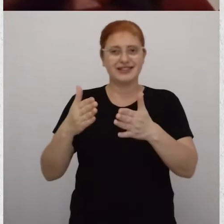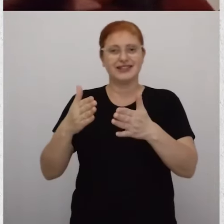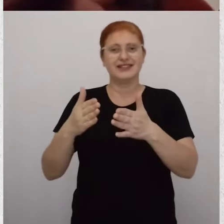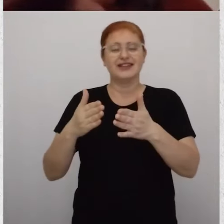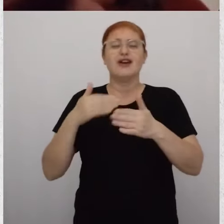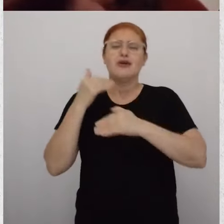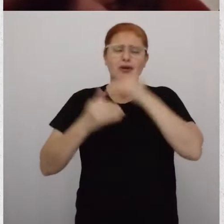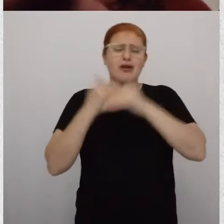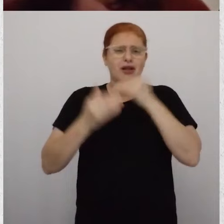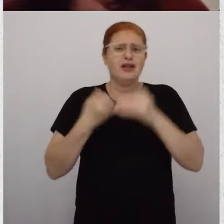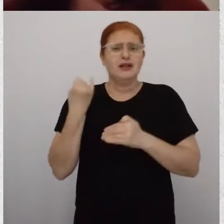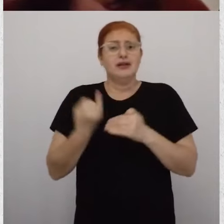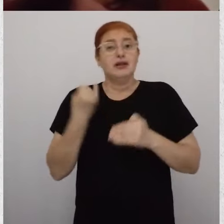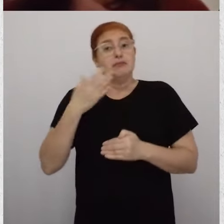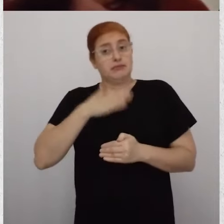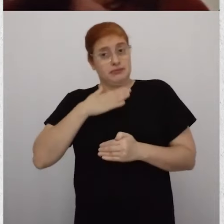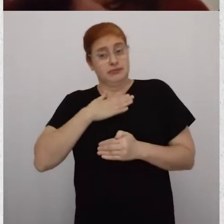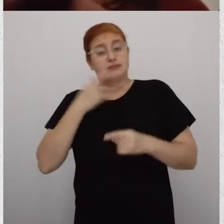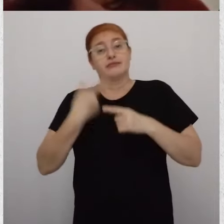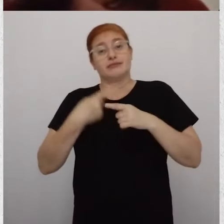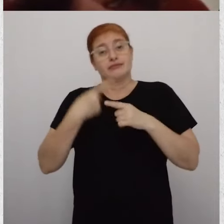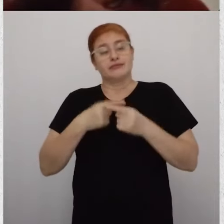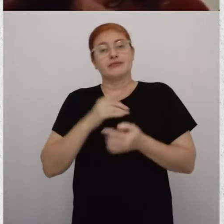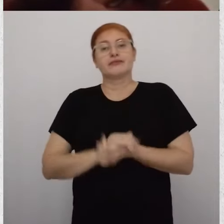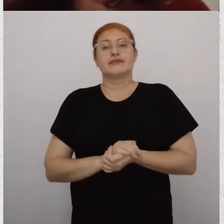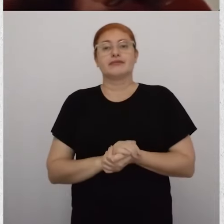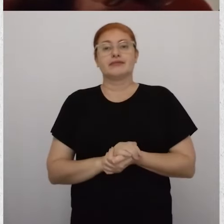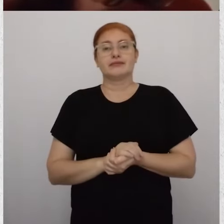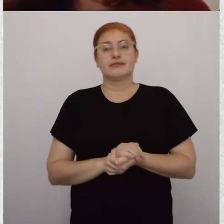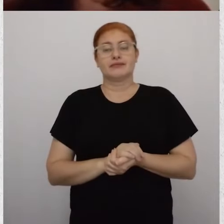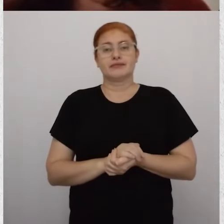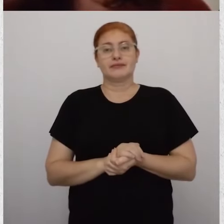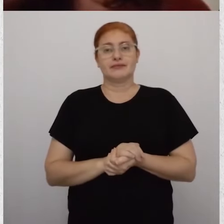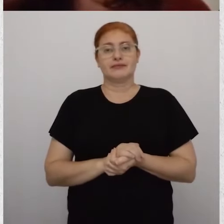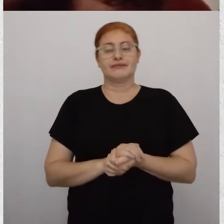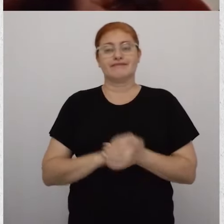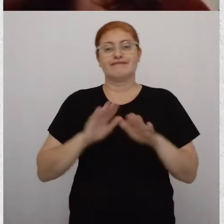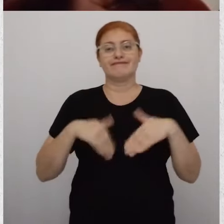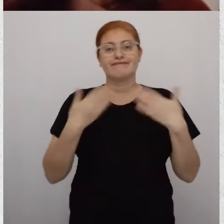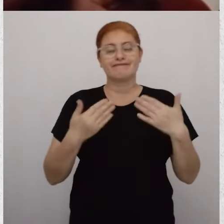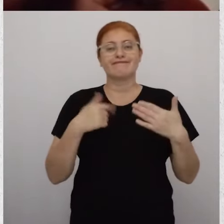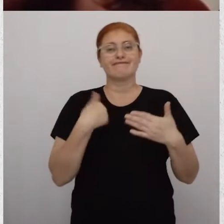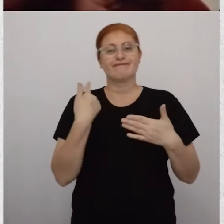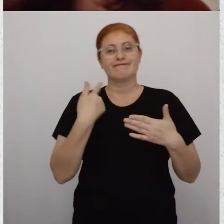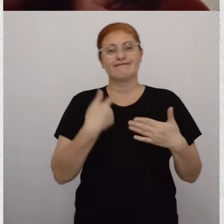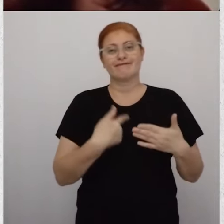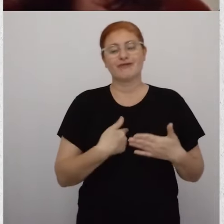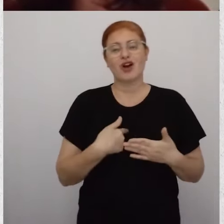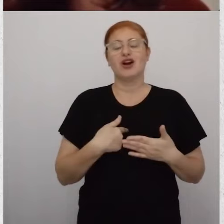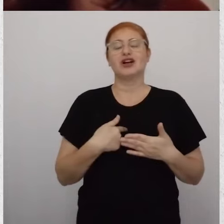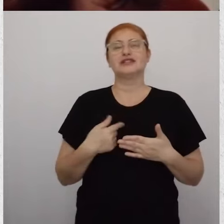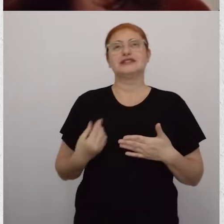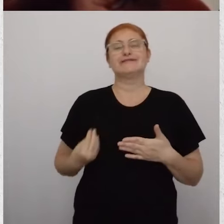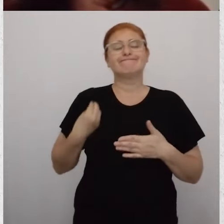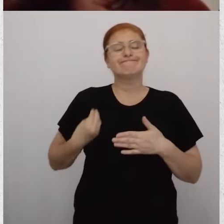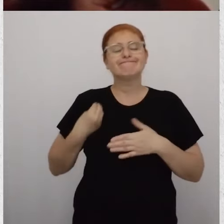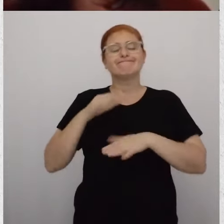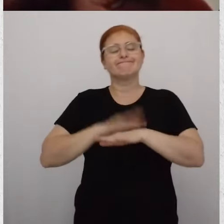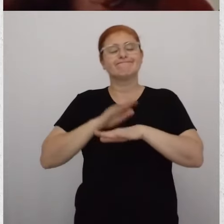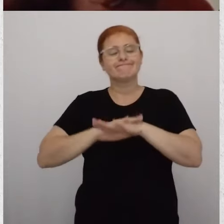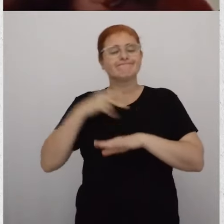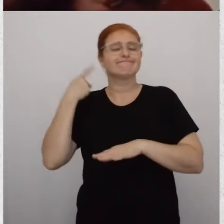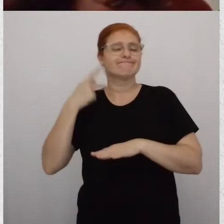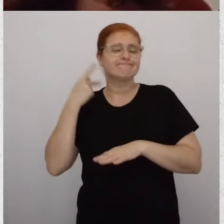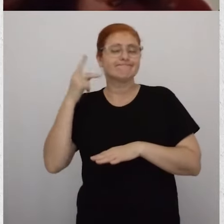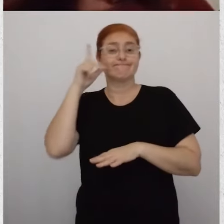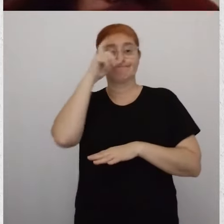um processo bem importante, assim, para mim, porque, enfim, a gente estava e a gente está num momento muito difícil político,